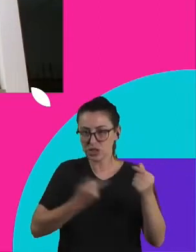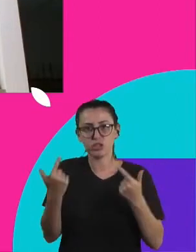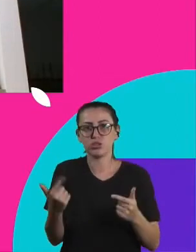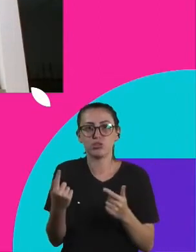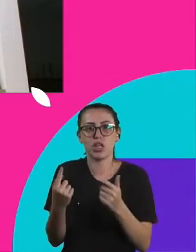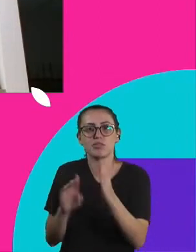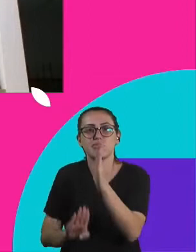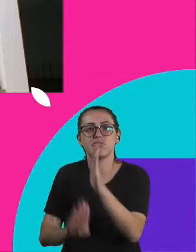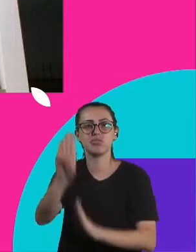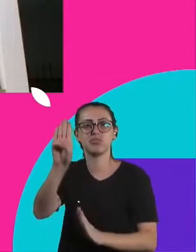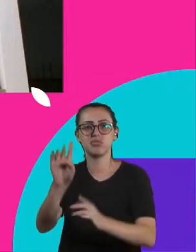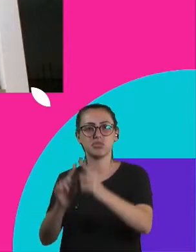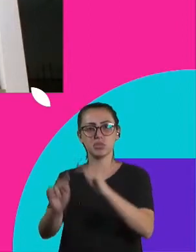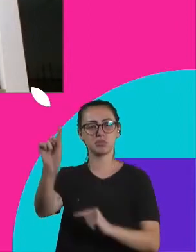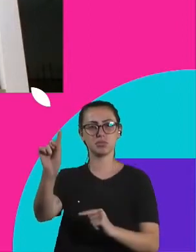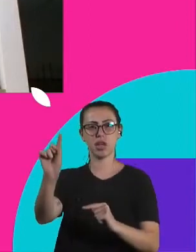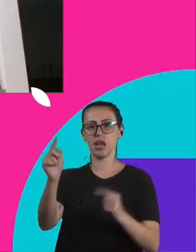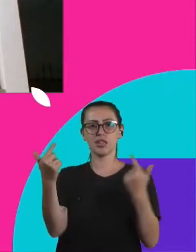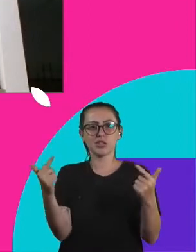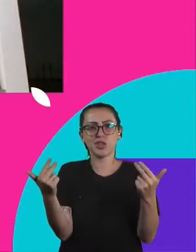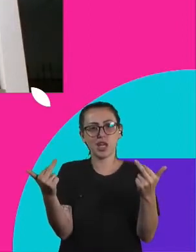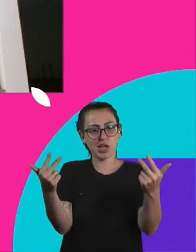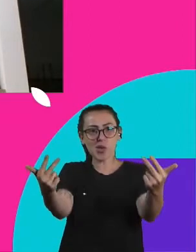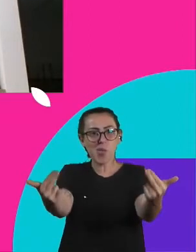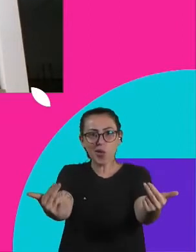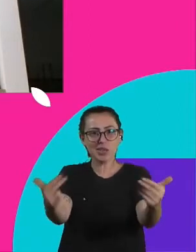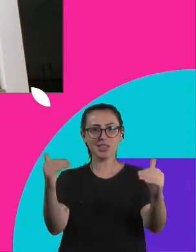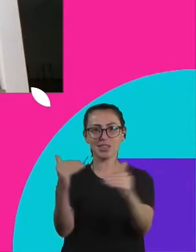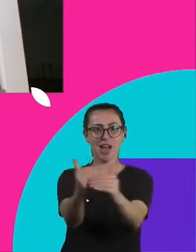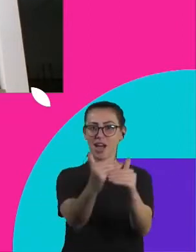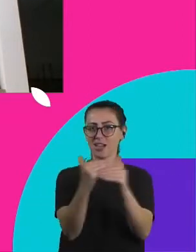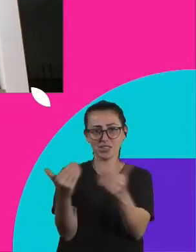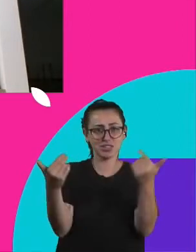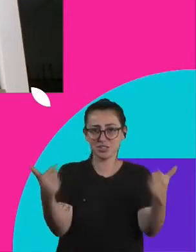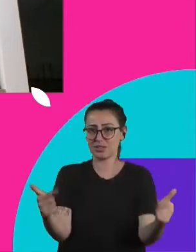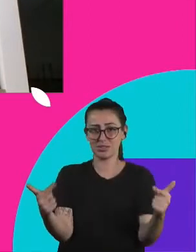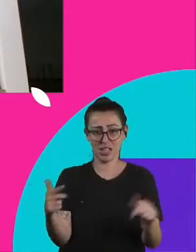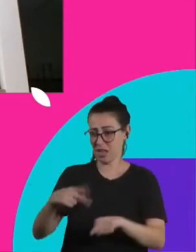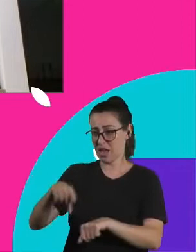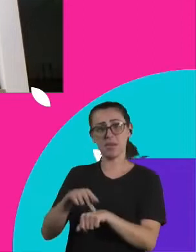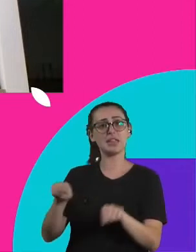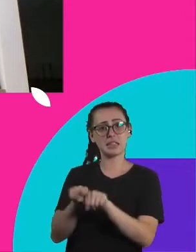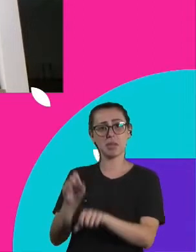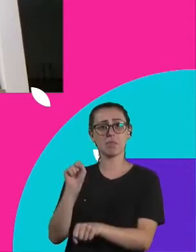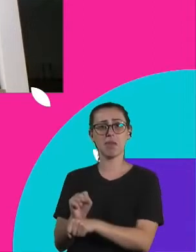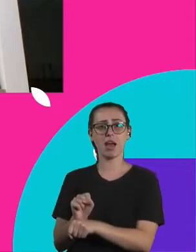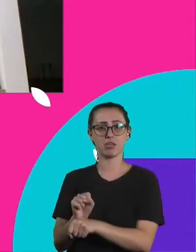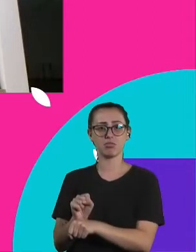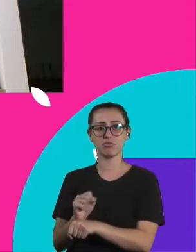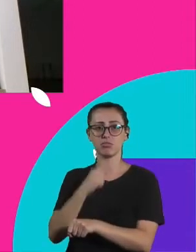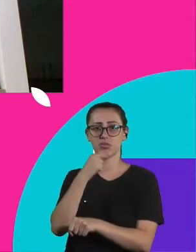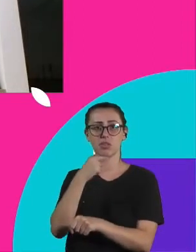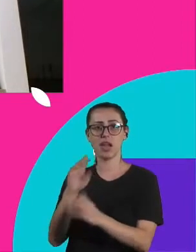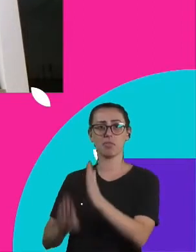gente não traz igualdade efetiva, o país também não se desenvolve, porque você não vai ter um